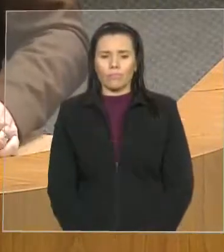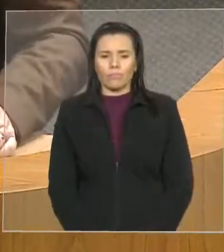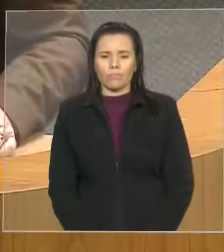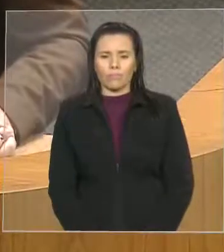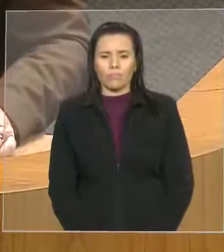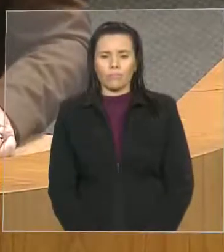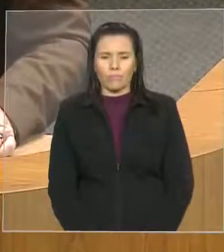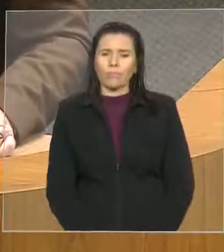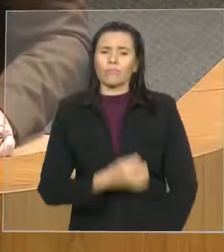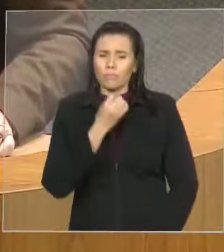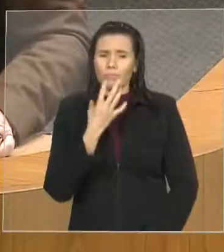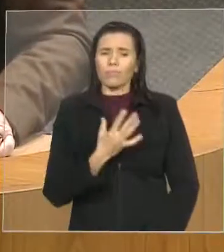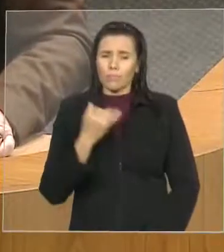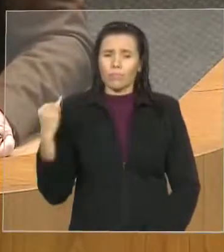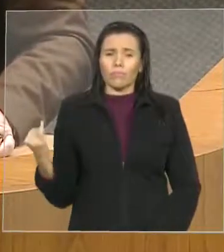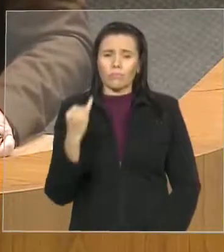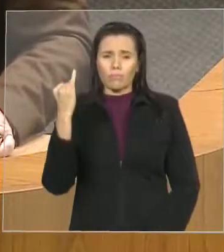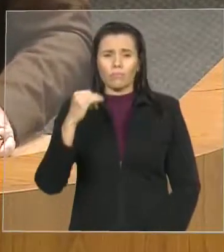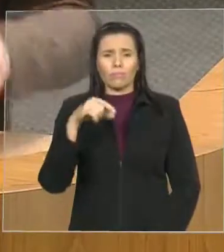serviço